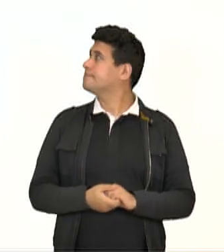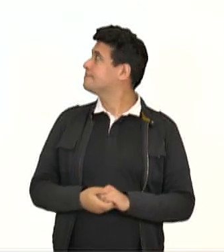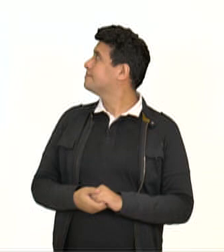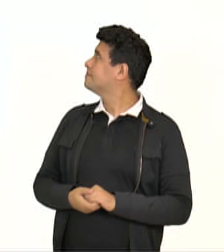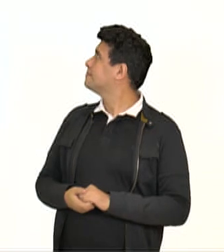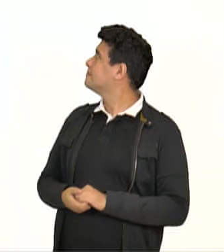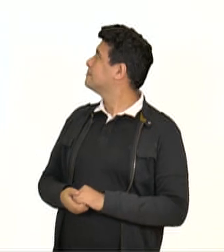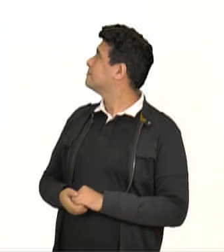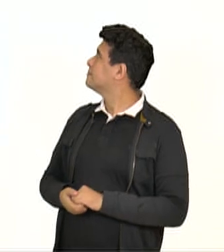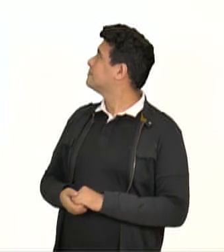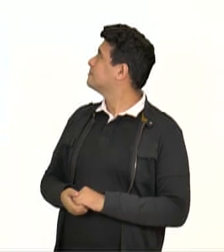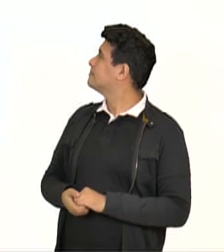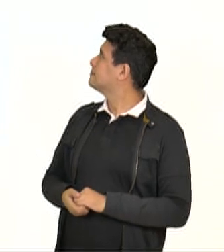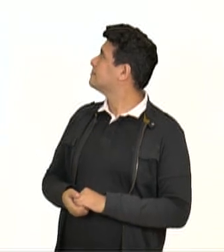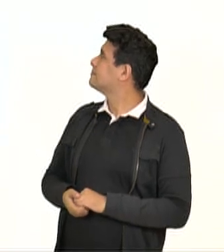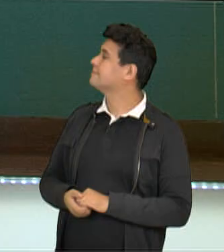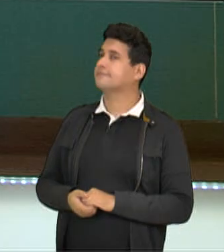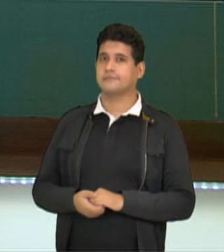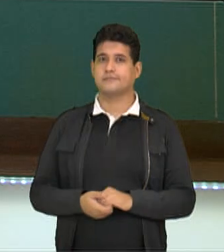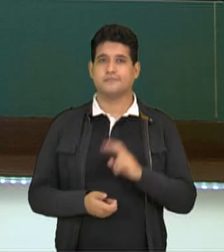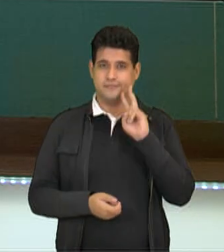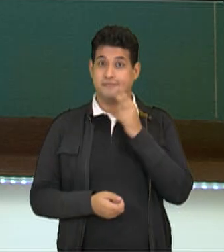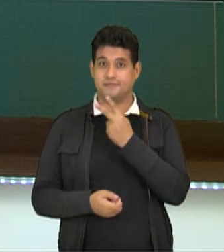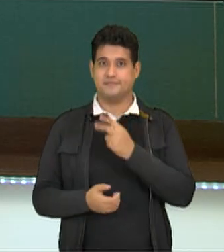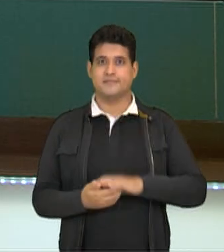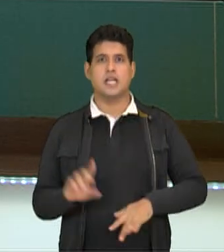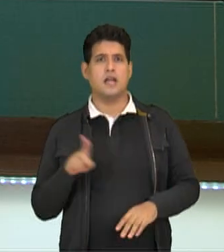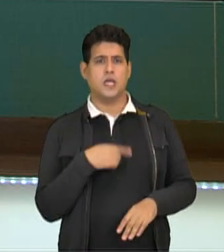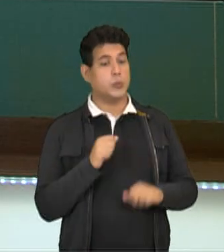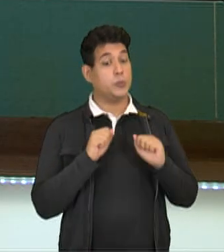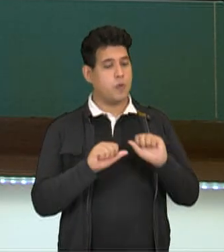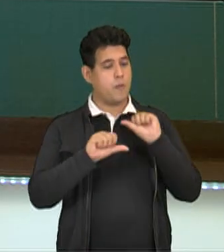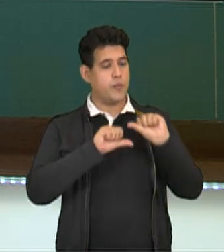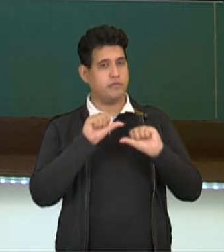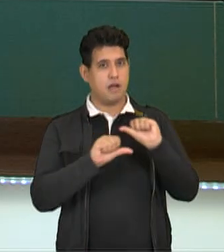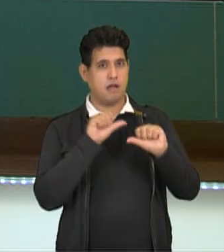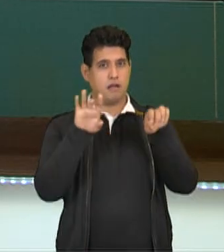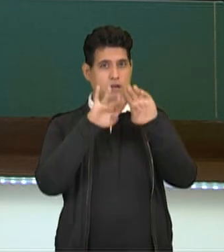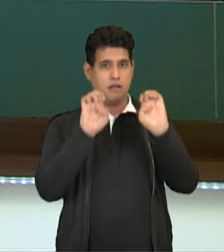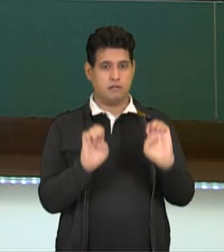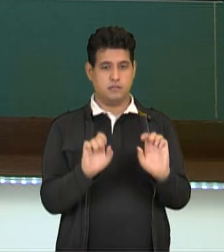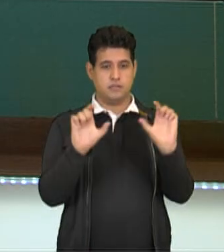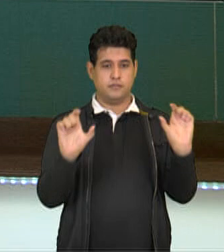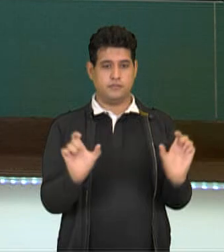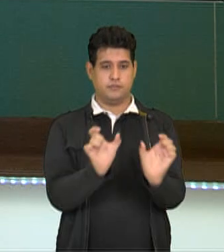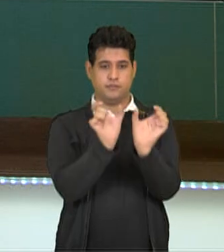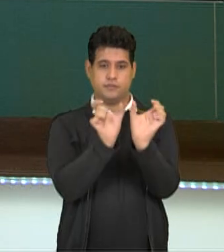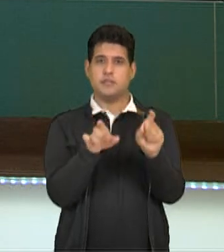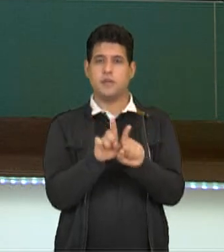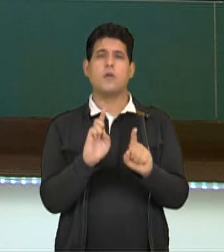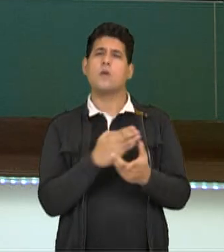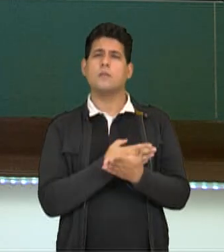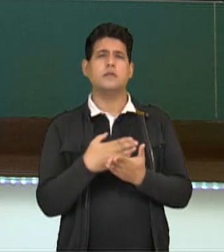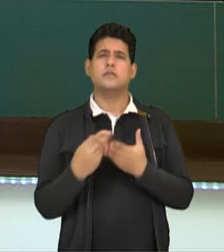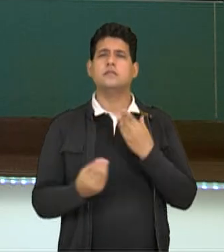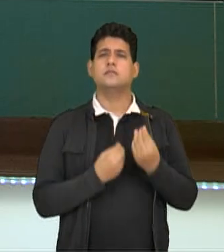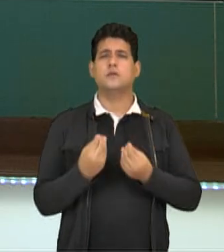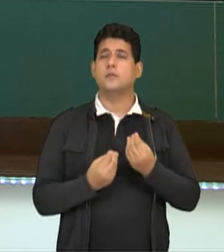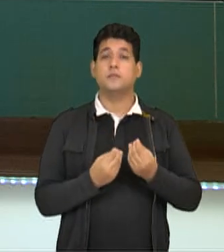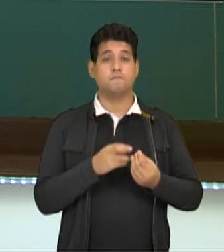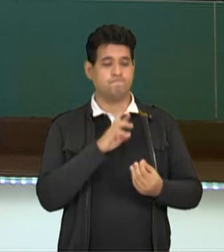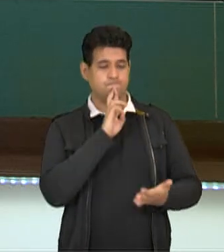will never be great in anything. Então, a gente pode mudar a estrutura dessa frase, começando então